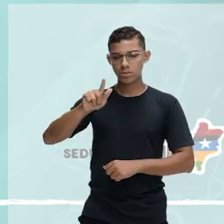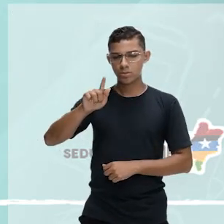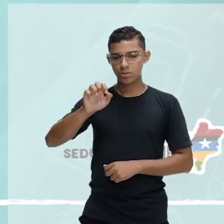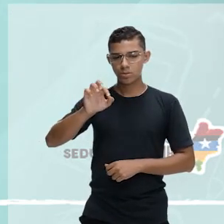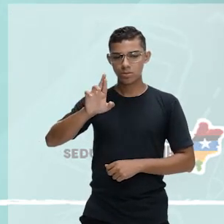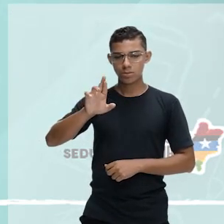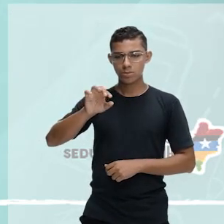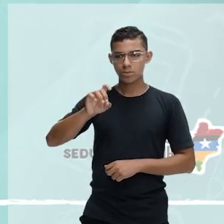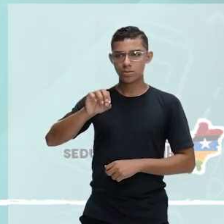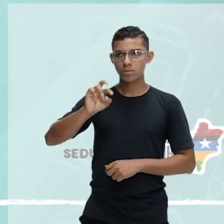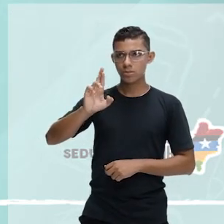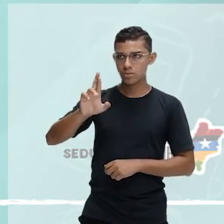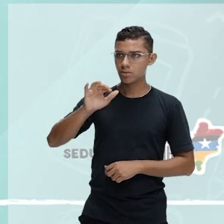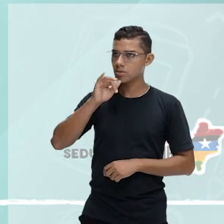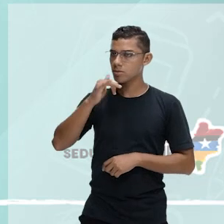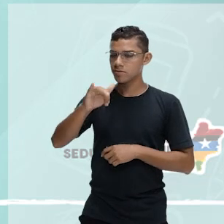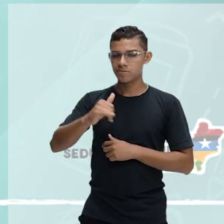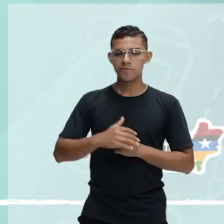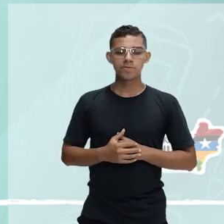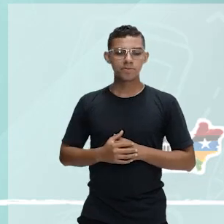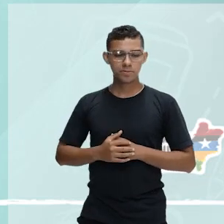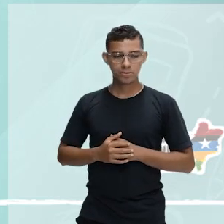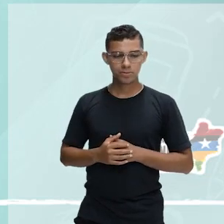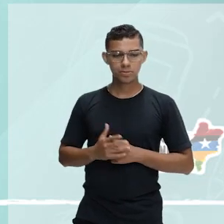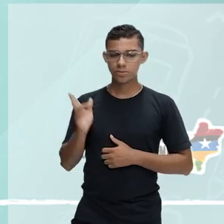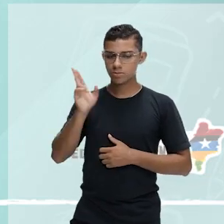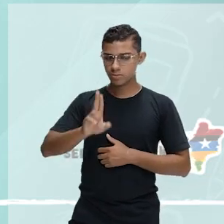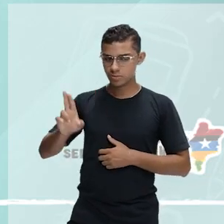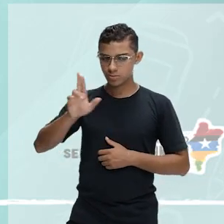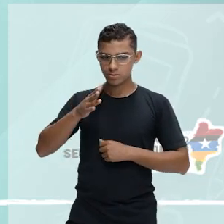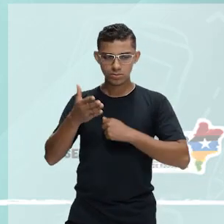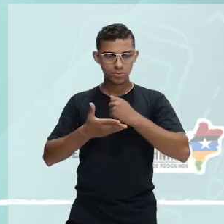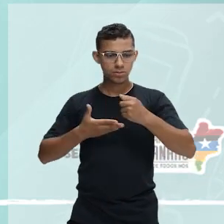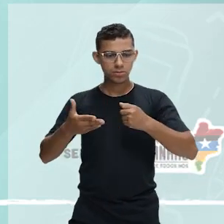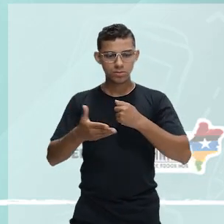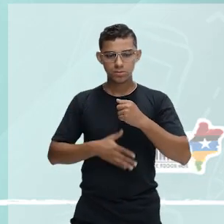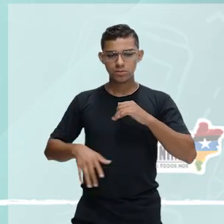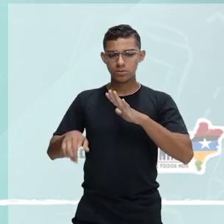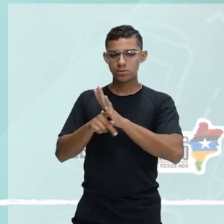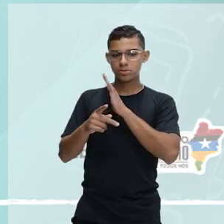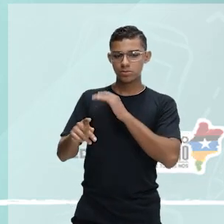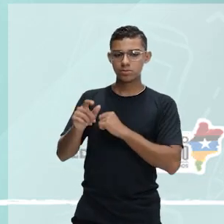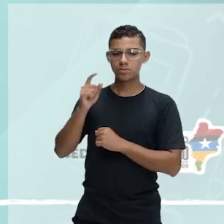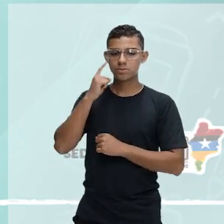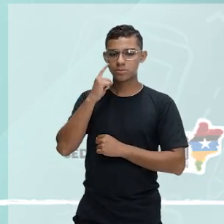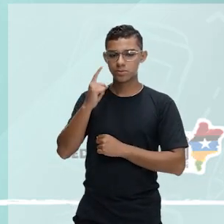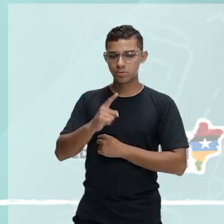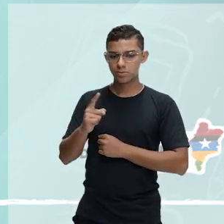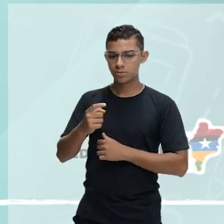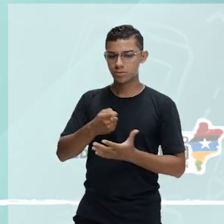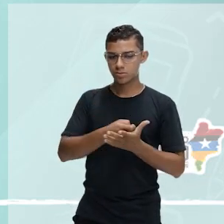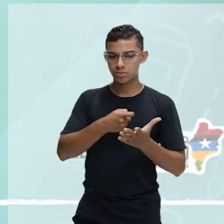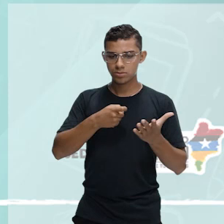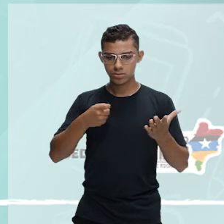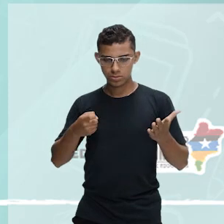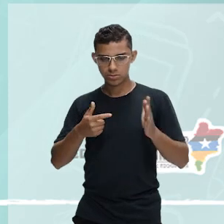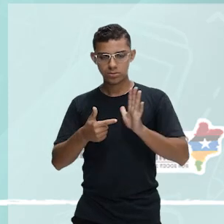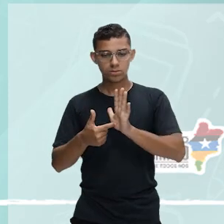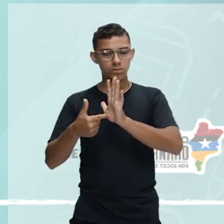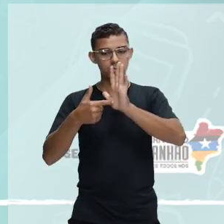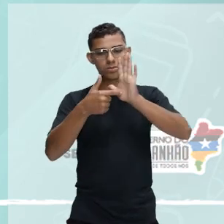Certo? Usando como base, né, apenas o texto apresentado,